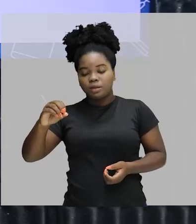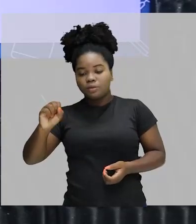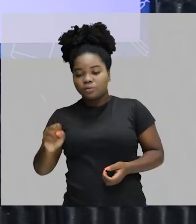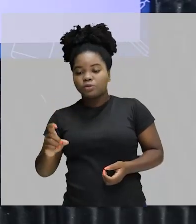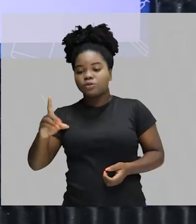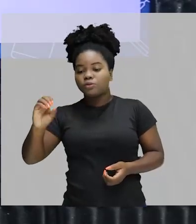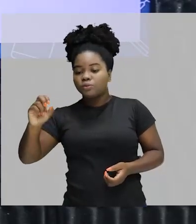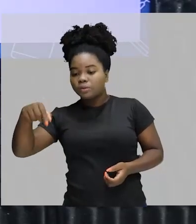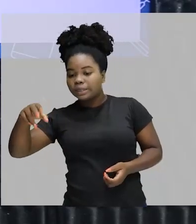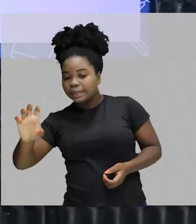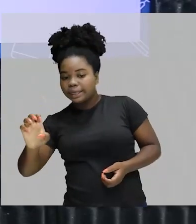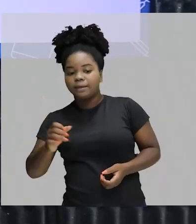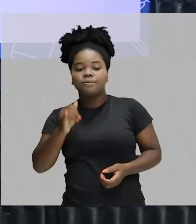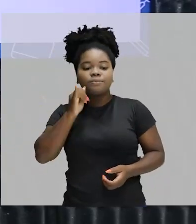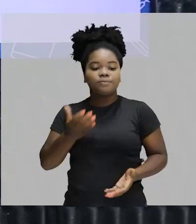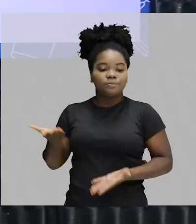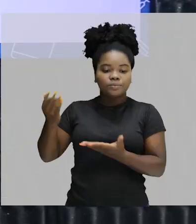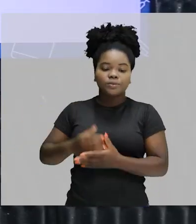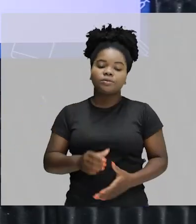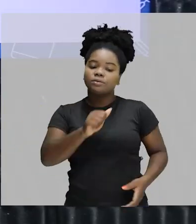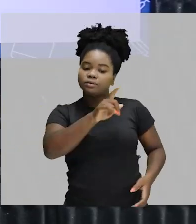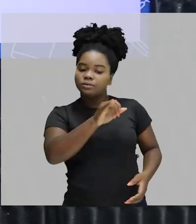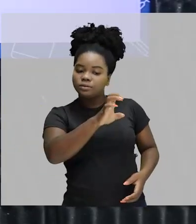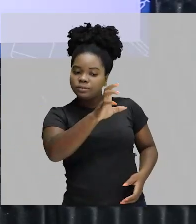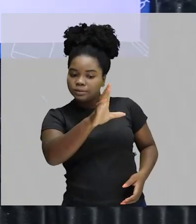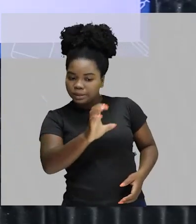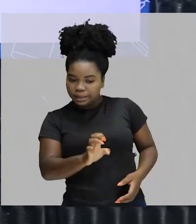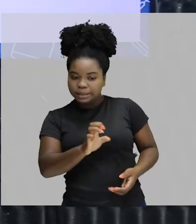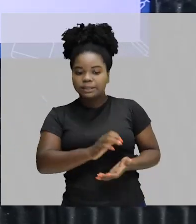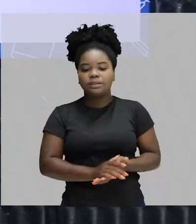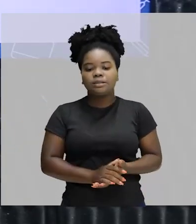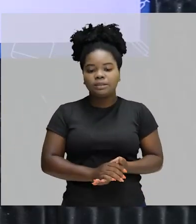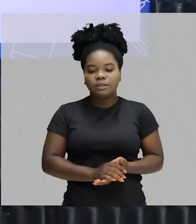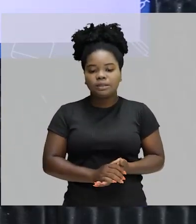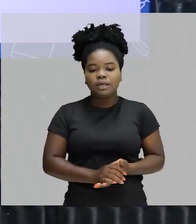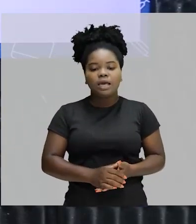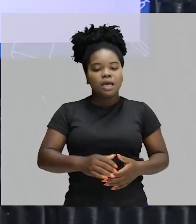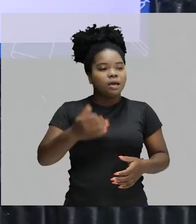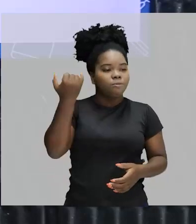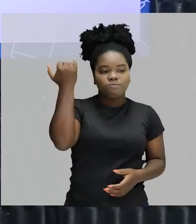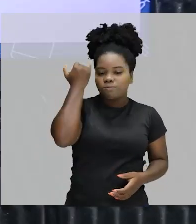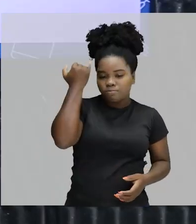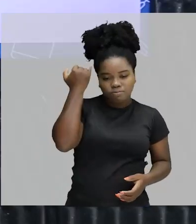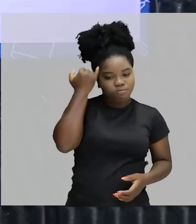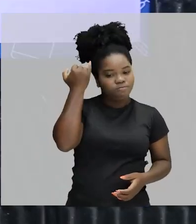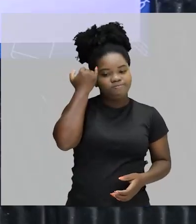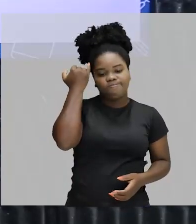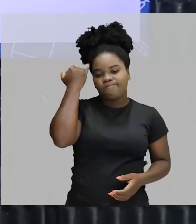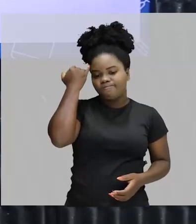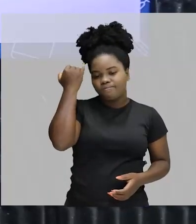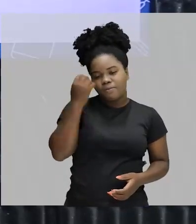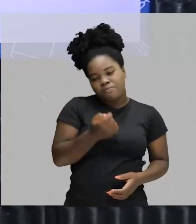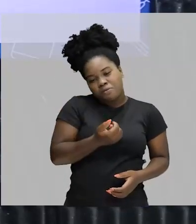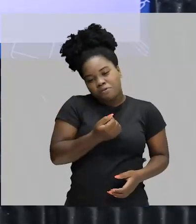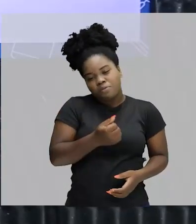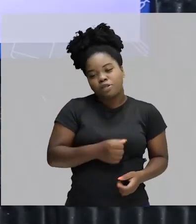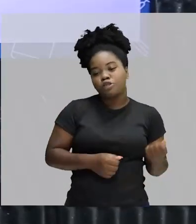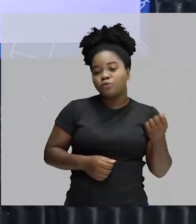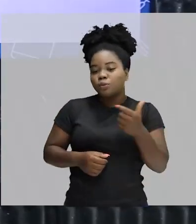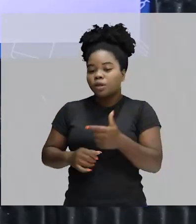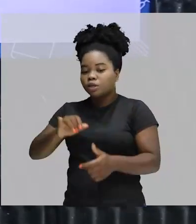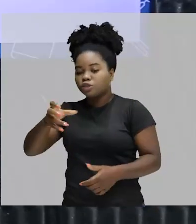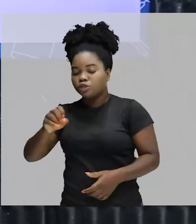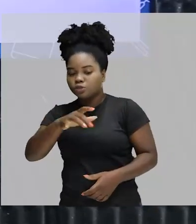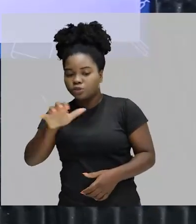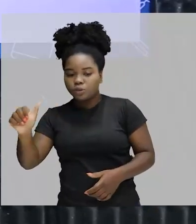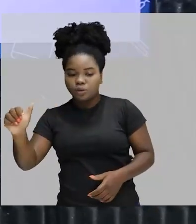preguiçosa que João. A revista é menos pesada que o livro. Então, ali no caso, nós temos um